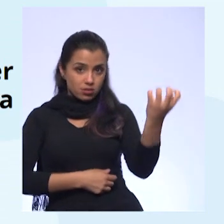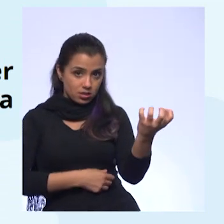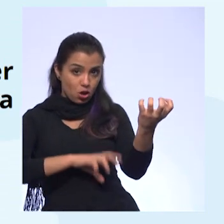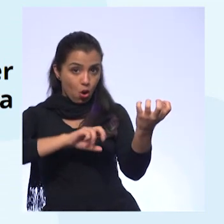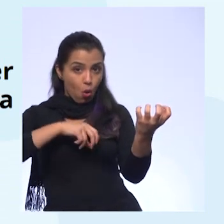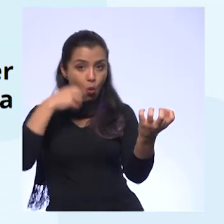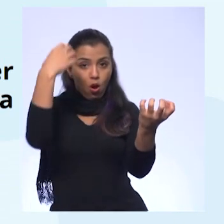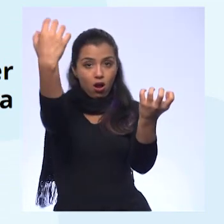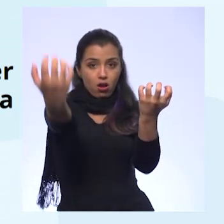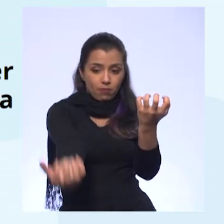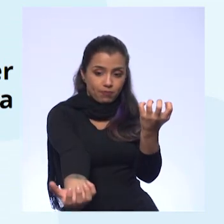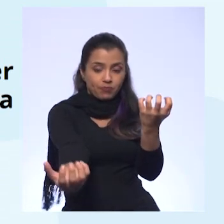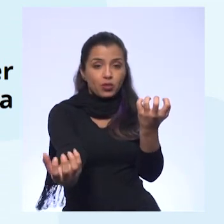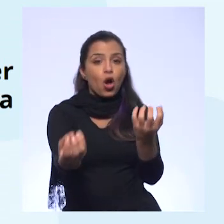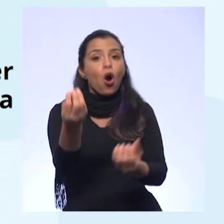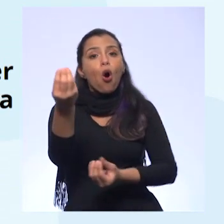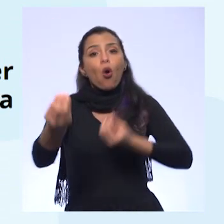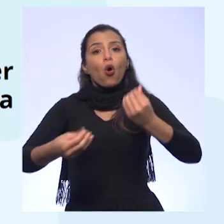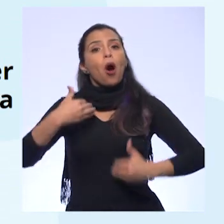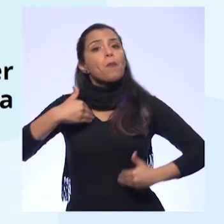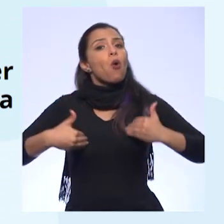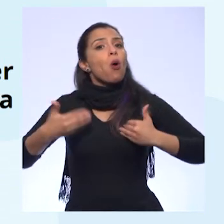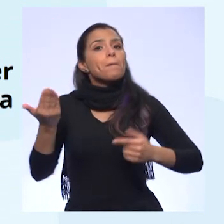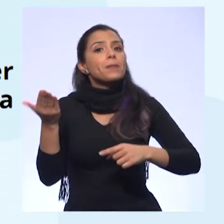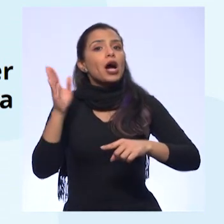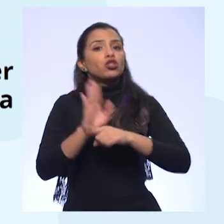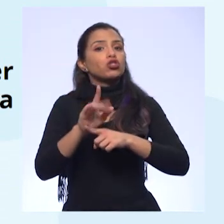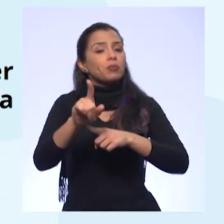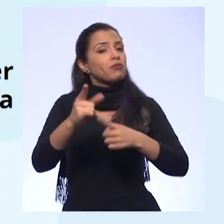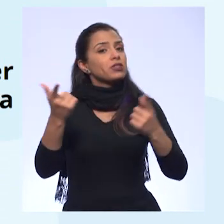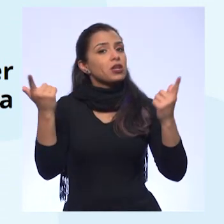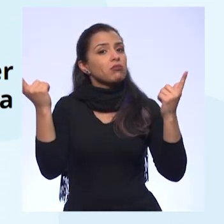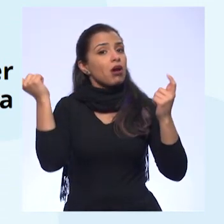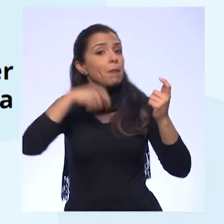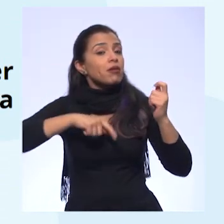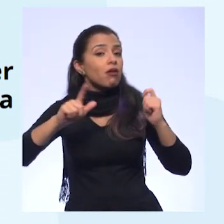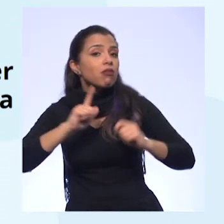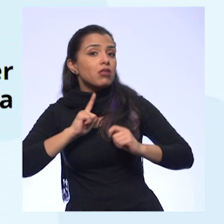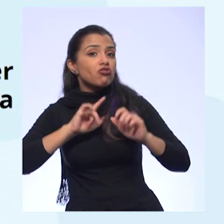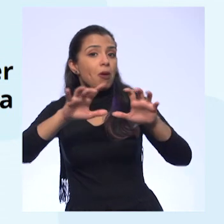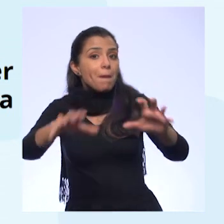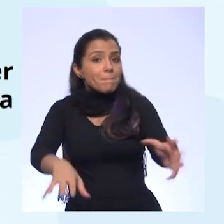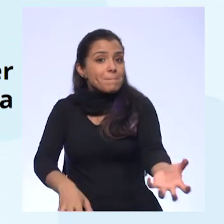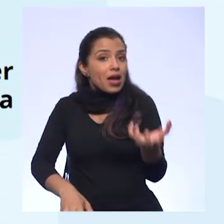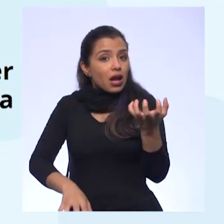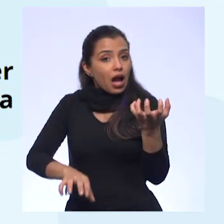corpo atua para retirar e manter um corpo suspenso, usando apenas uma das